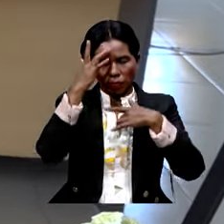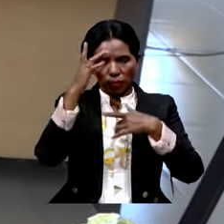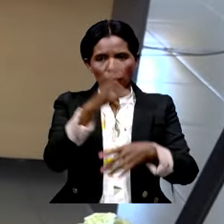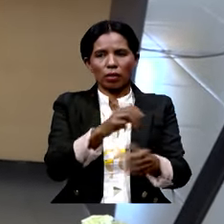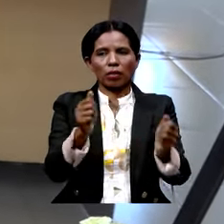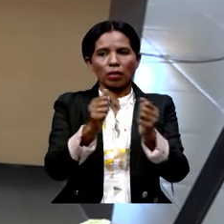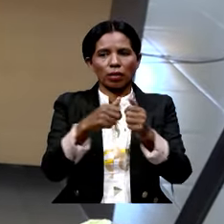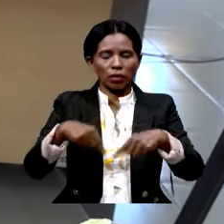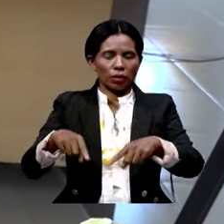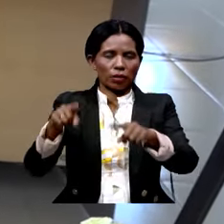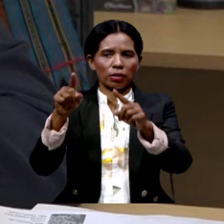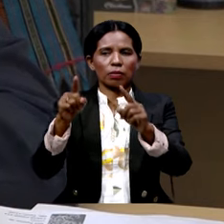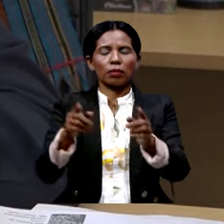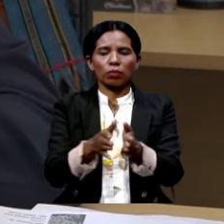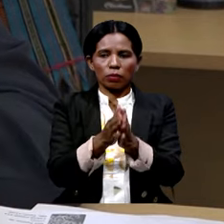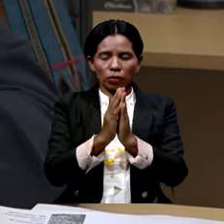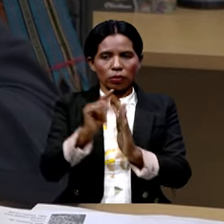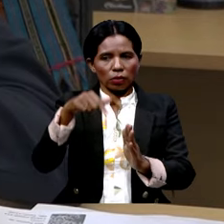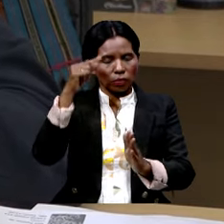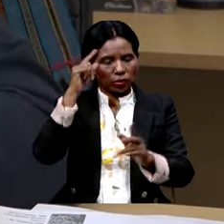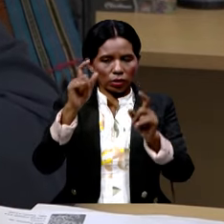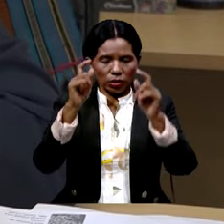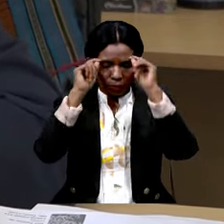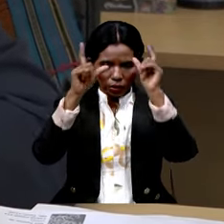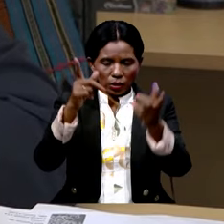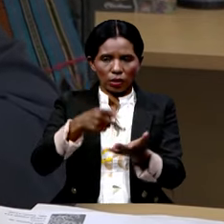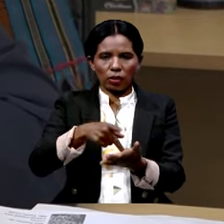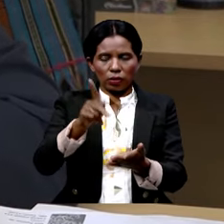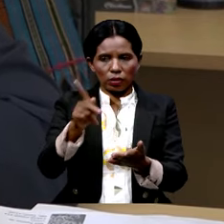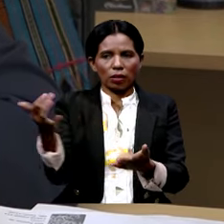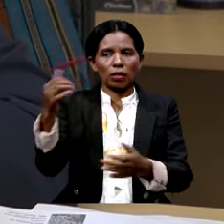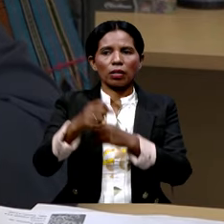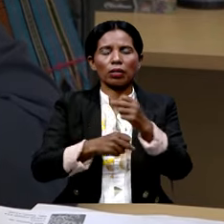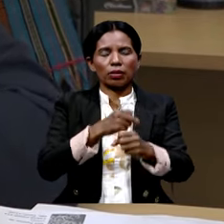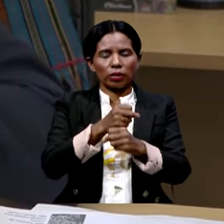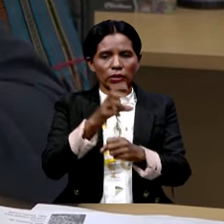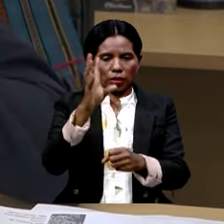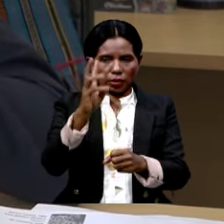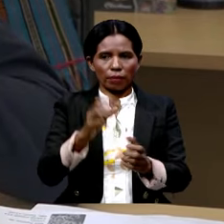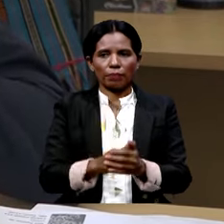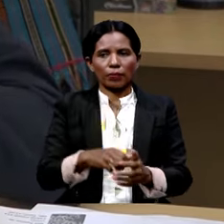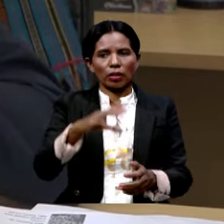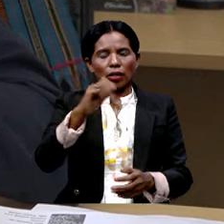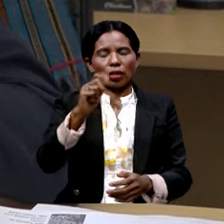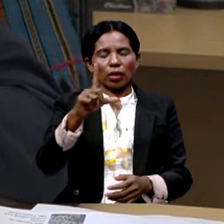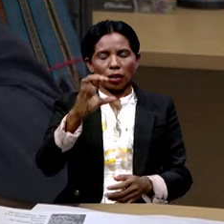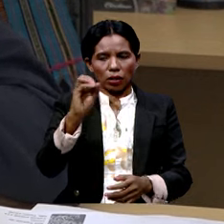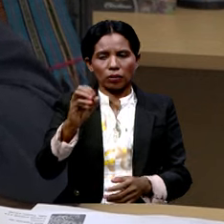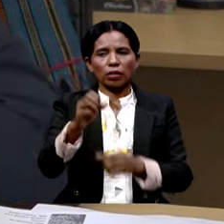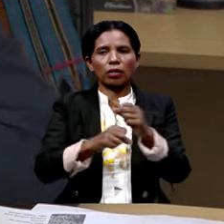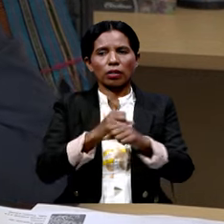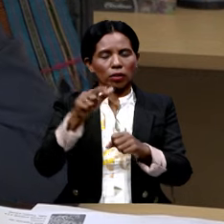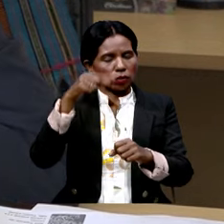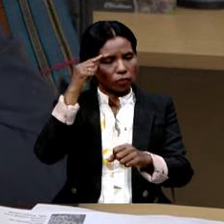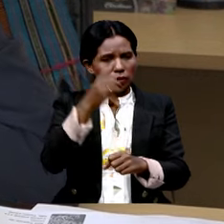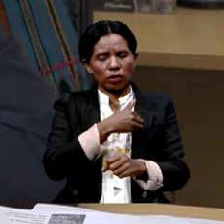halo tratamento ba exigiona governo Timor-Leste atu halo pagamento ba tinang ne nian. Carlos reconhece tinang ne governo se dau